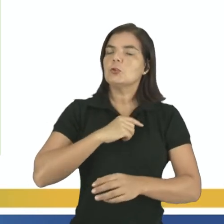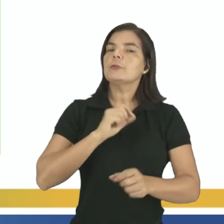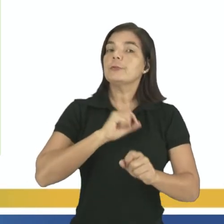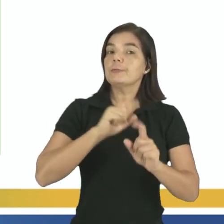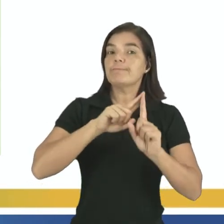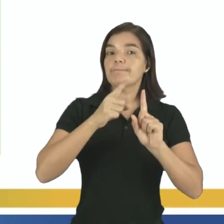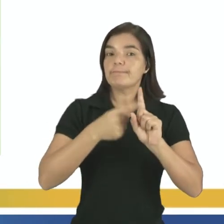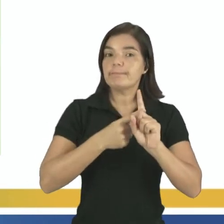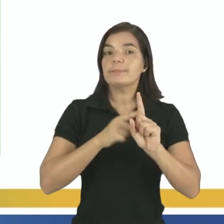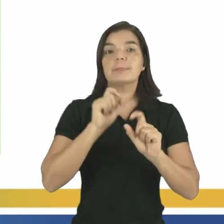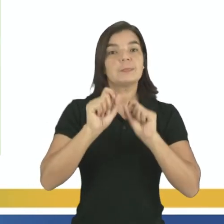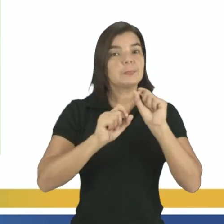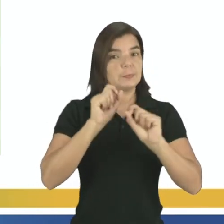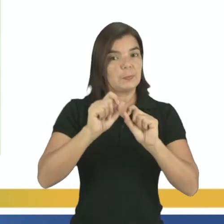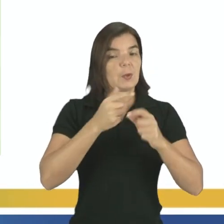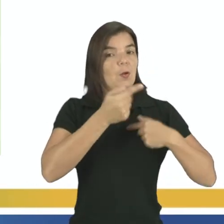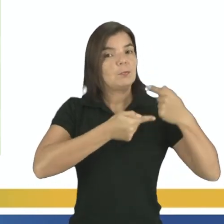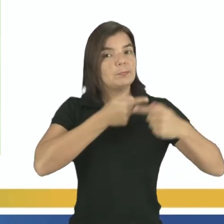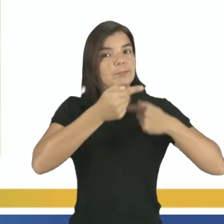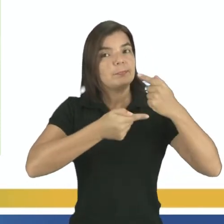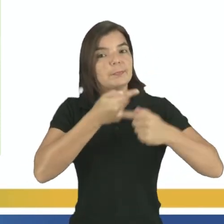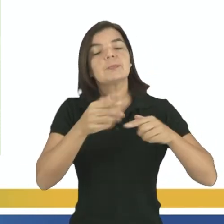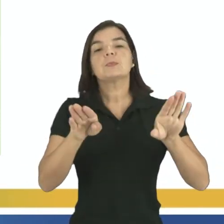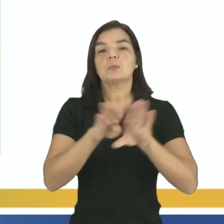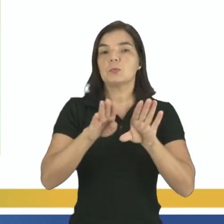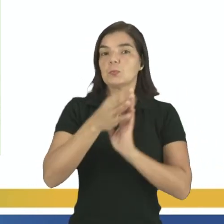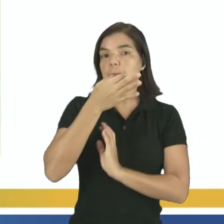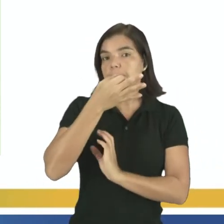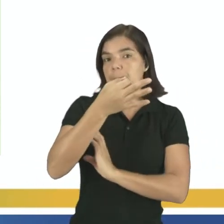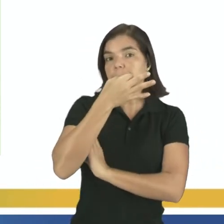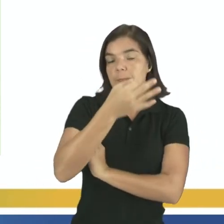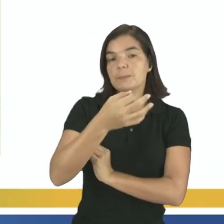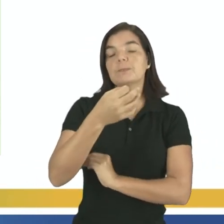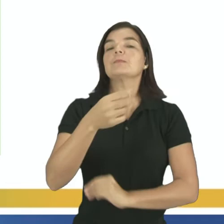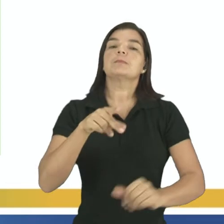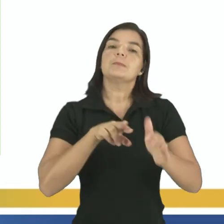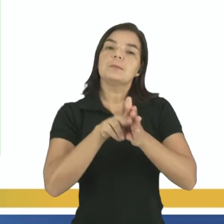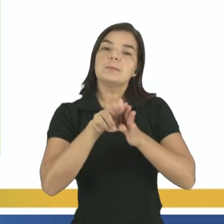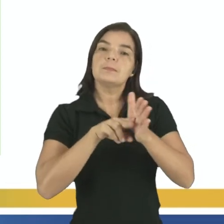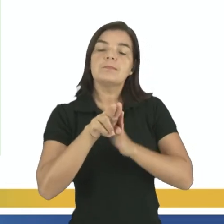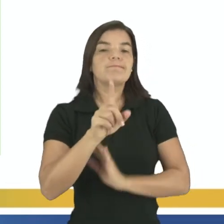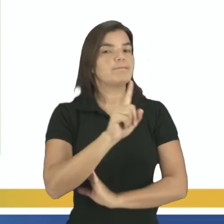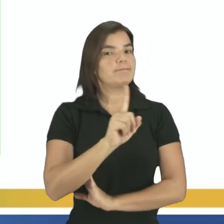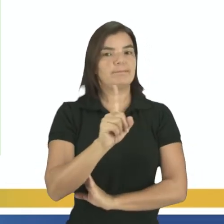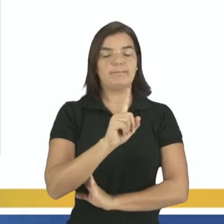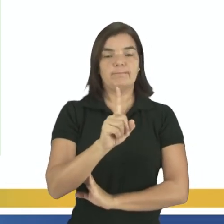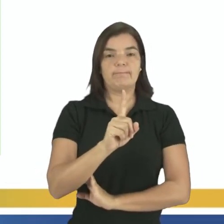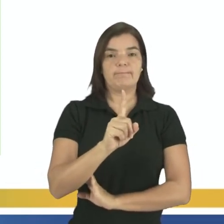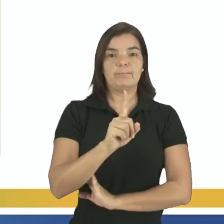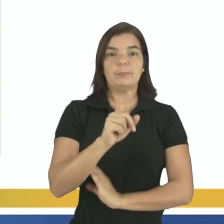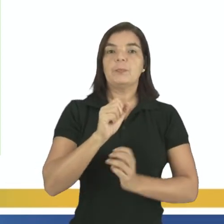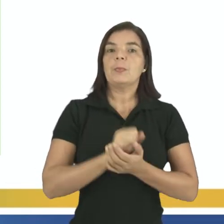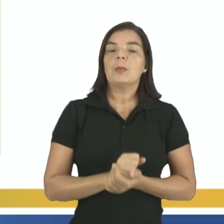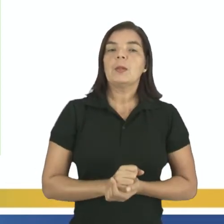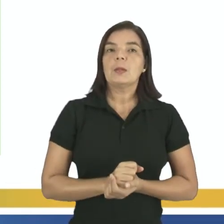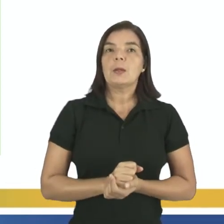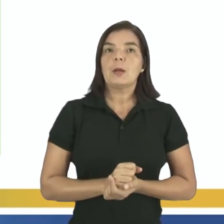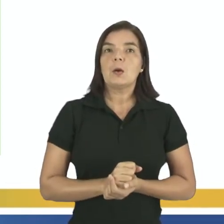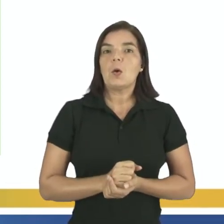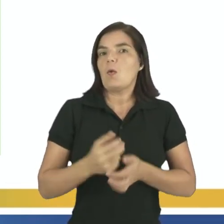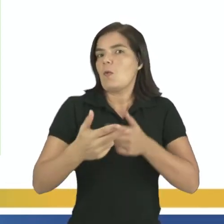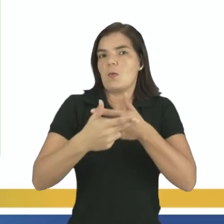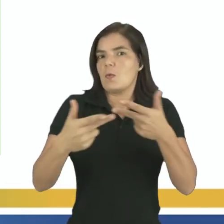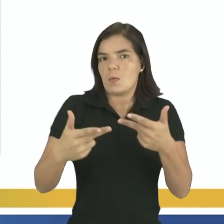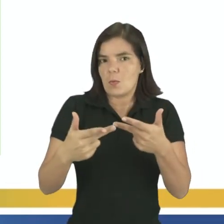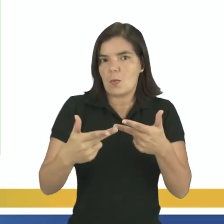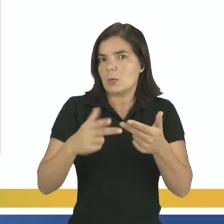reproduzir, deixar descendentes. Então, do ponto de vista biológico, não, ela não é algo